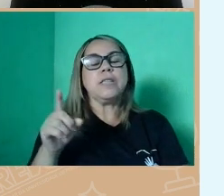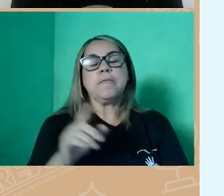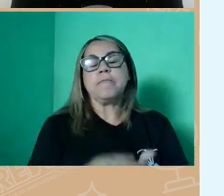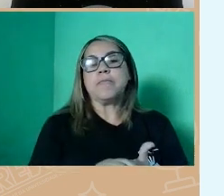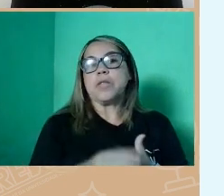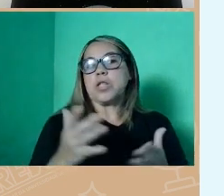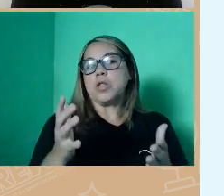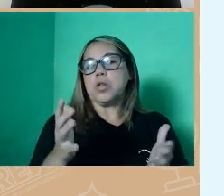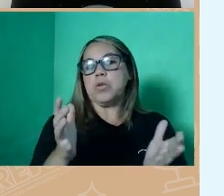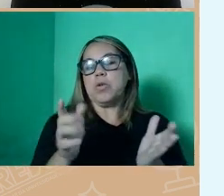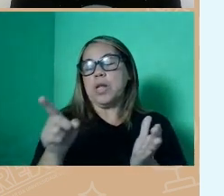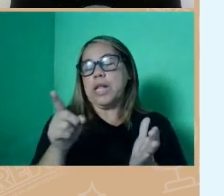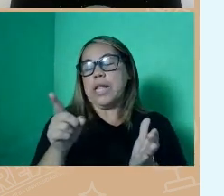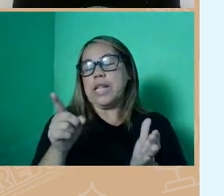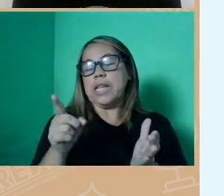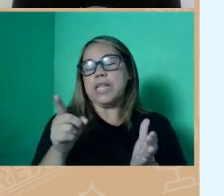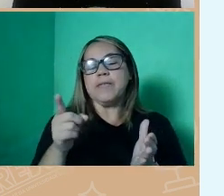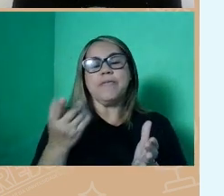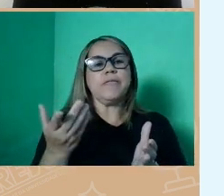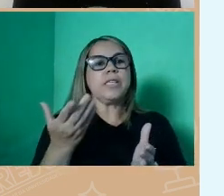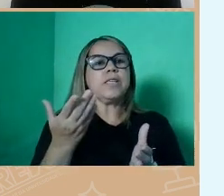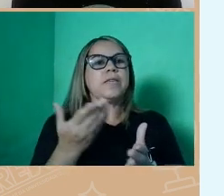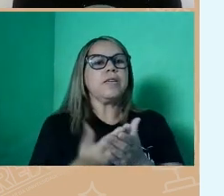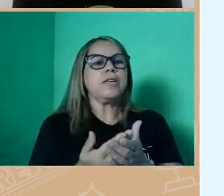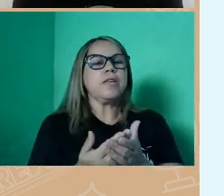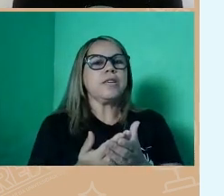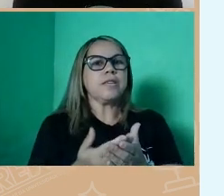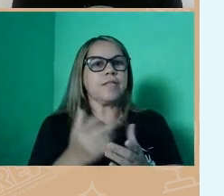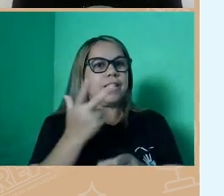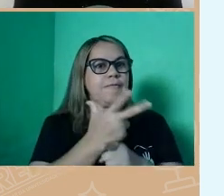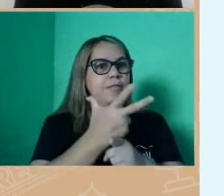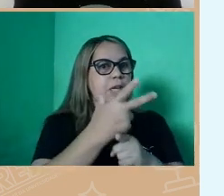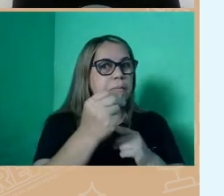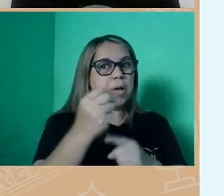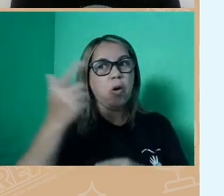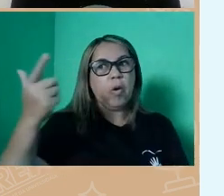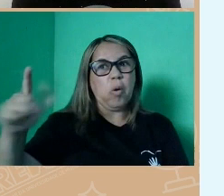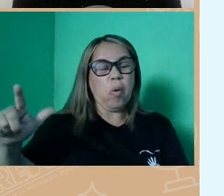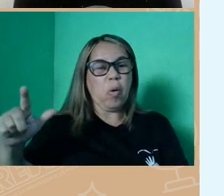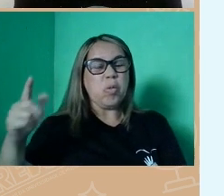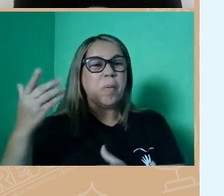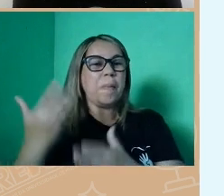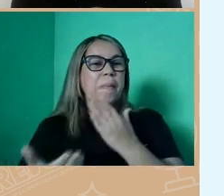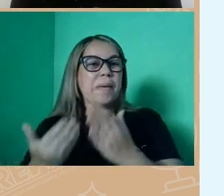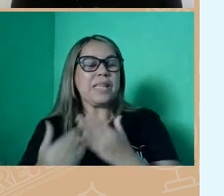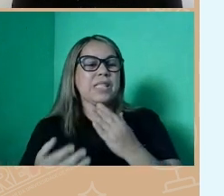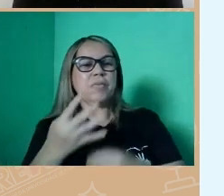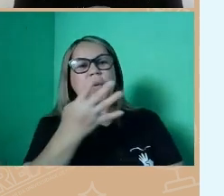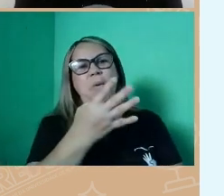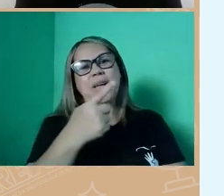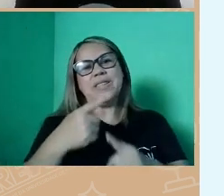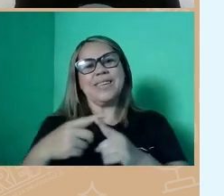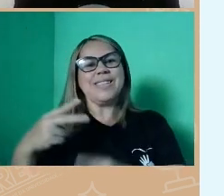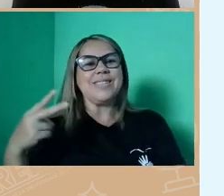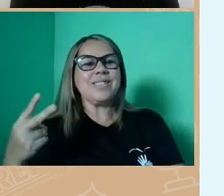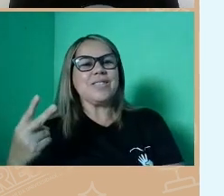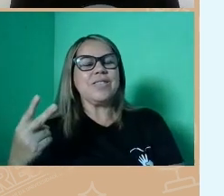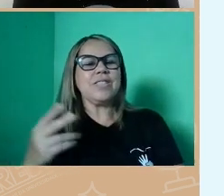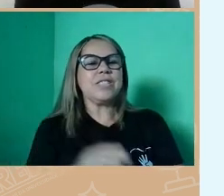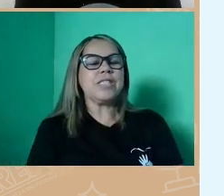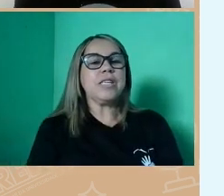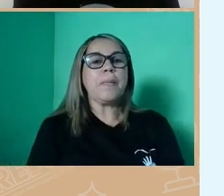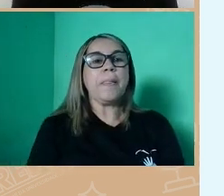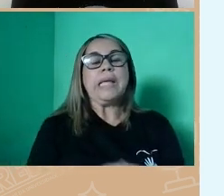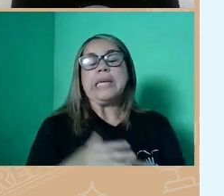clube catalão derrotou a Real Sociedad por 4 a 2, com gols de Martin Brett White, duas vezes,